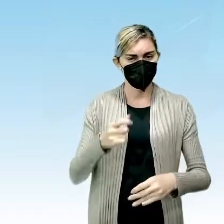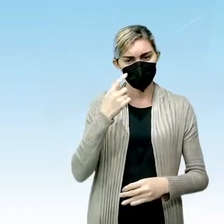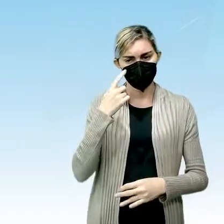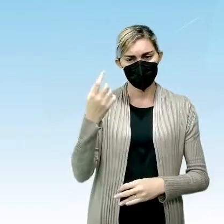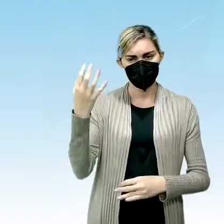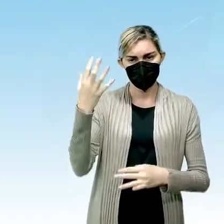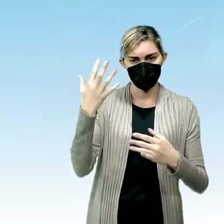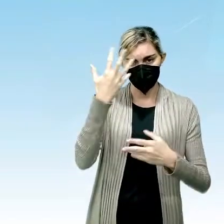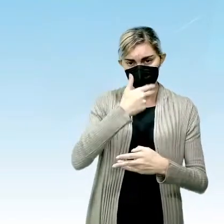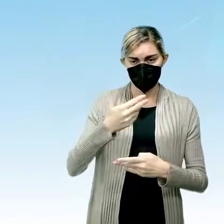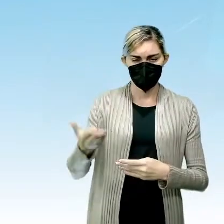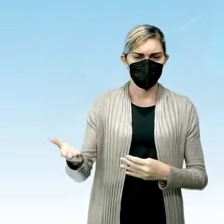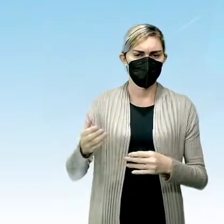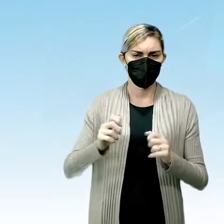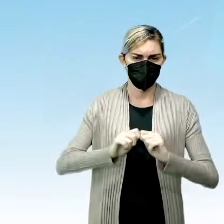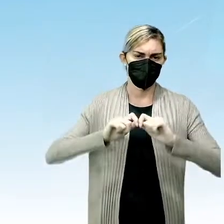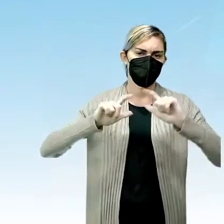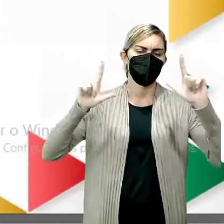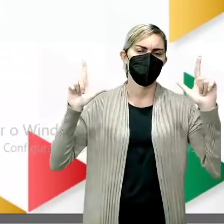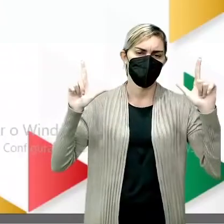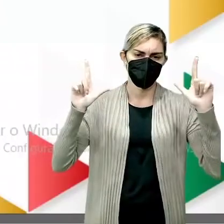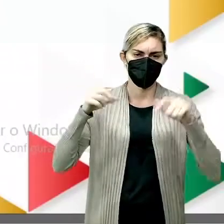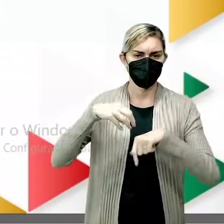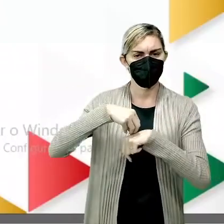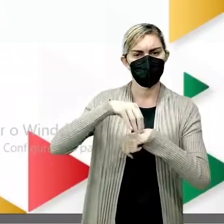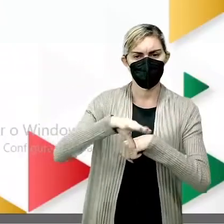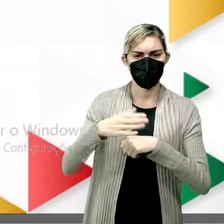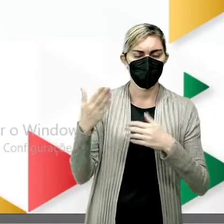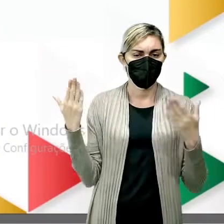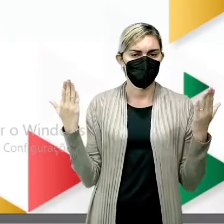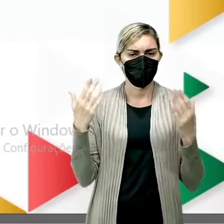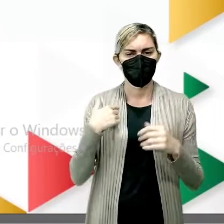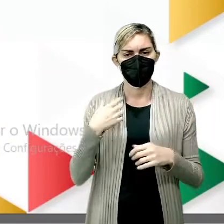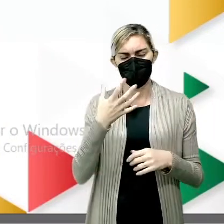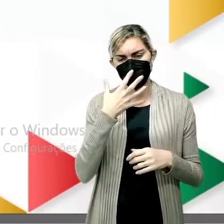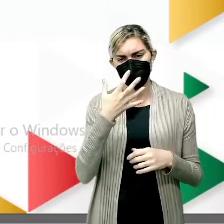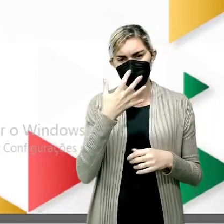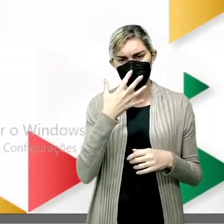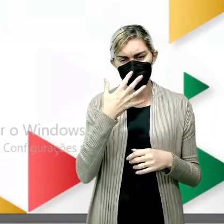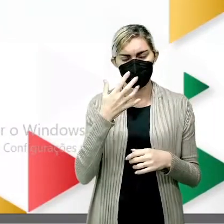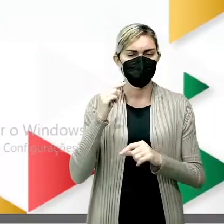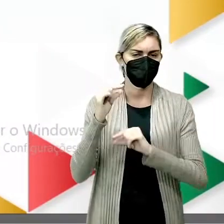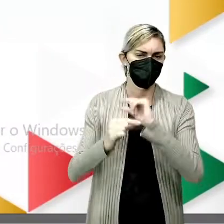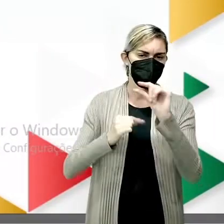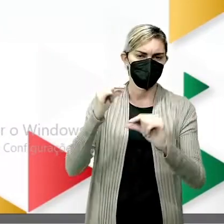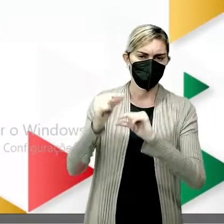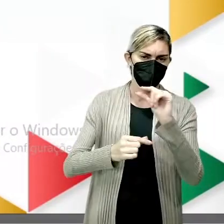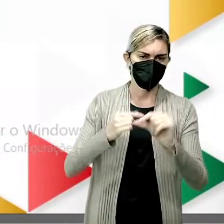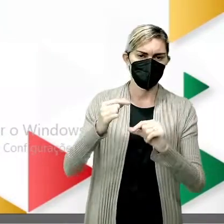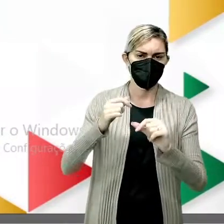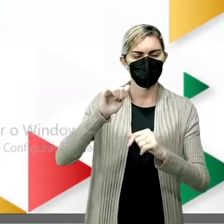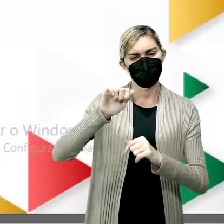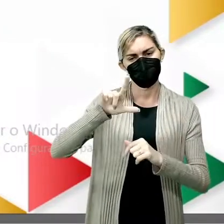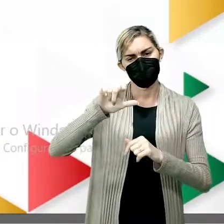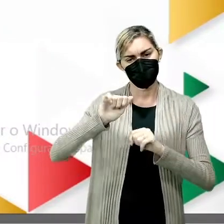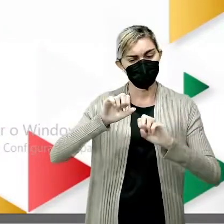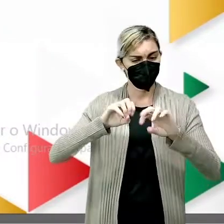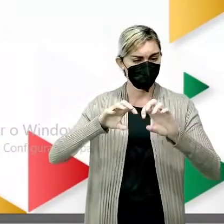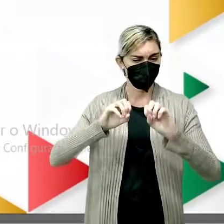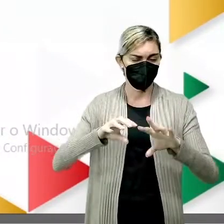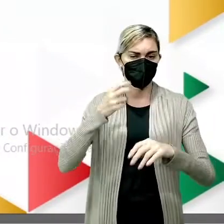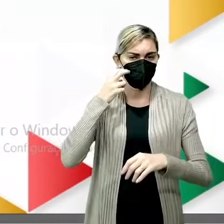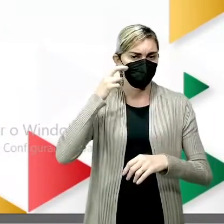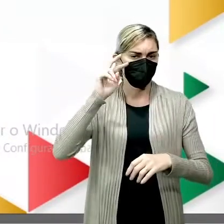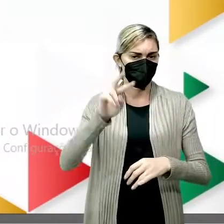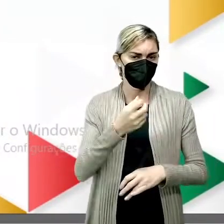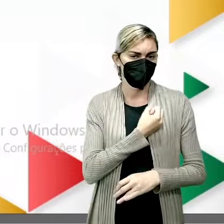lindo que eu gostaria de colocar aí na telinha. Só para a gente revisar um pouco a aula que a gente viu no